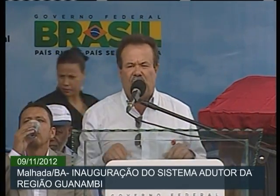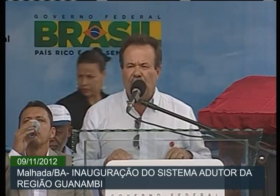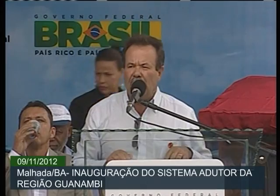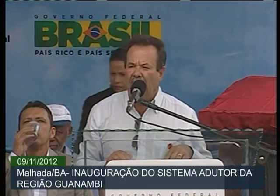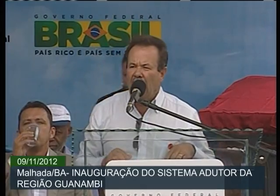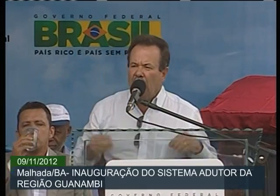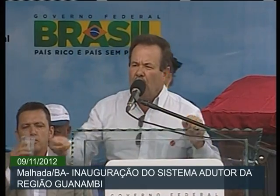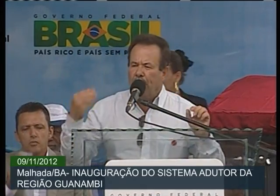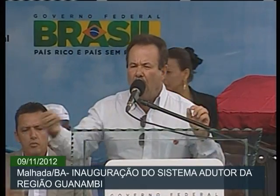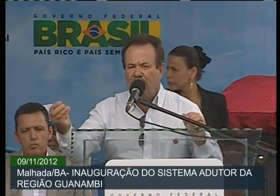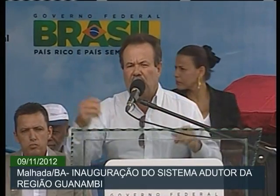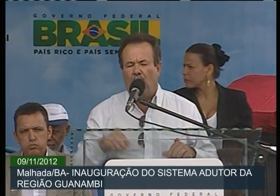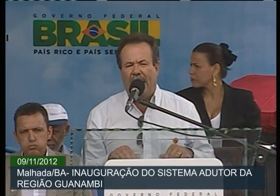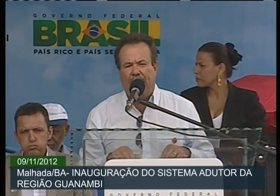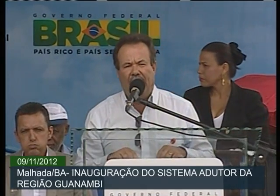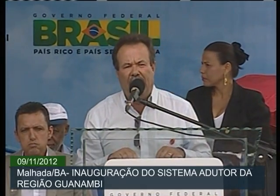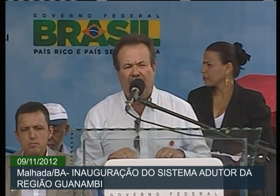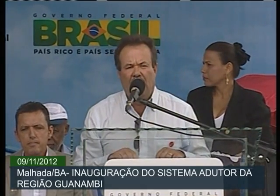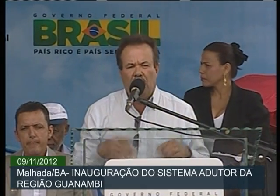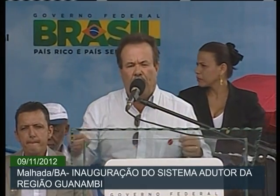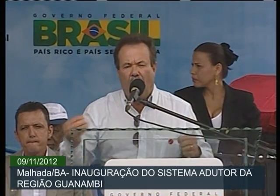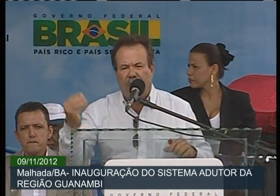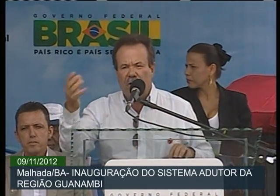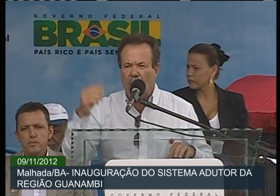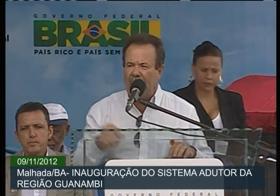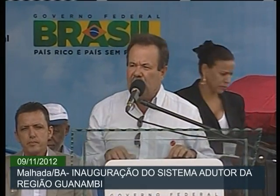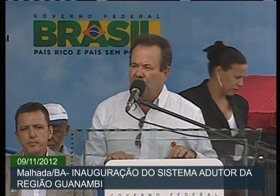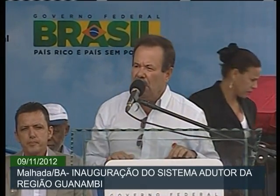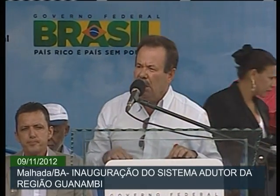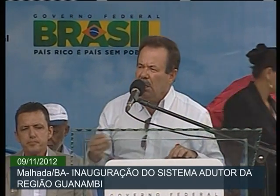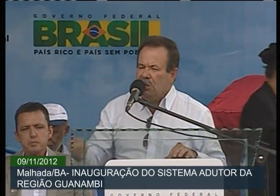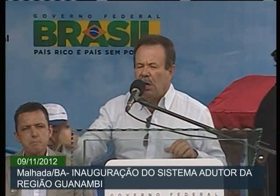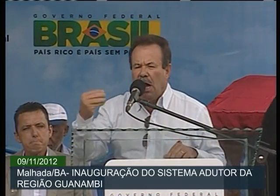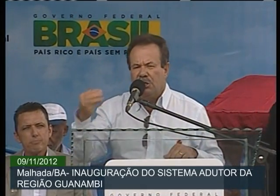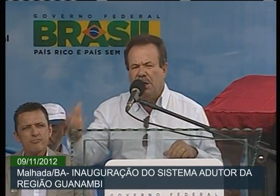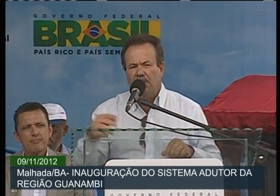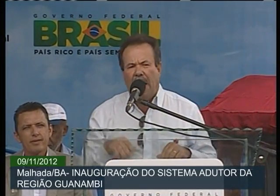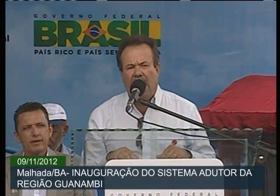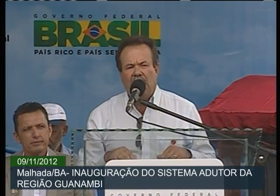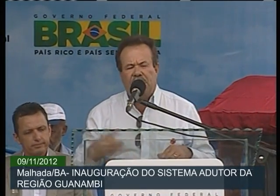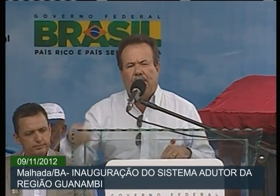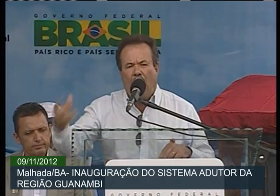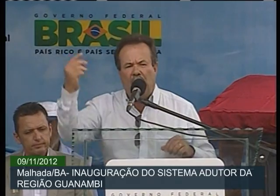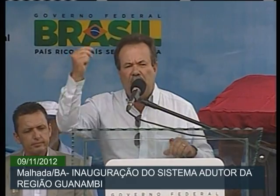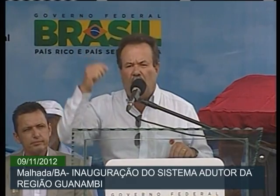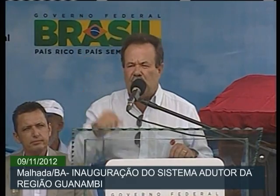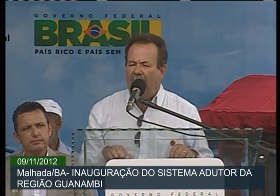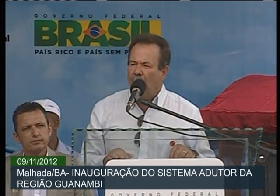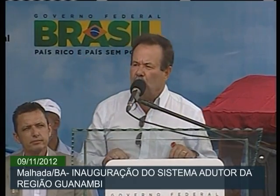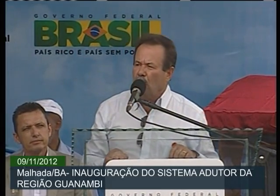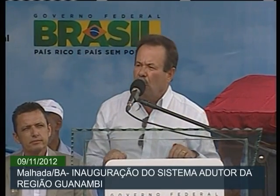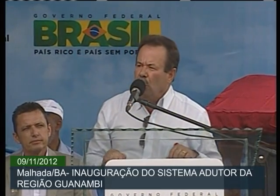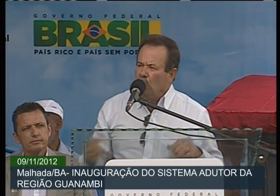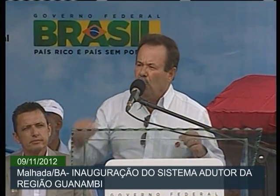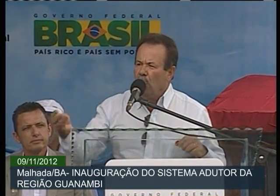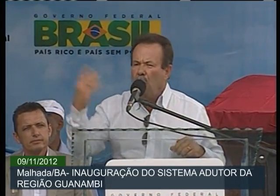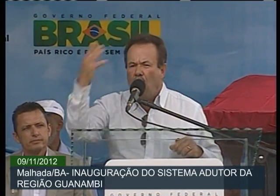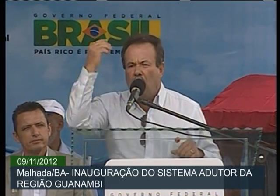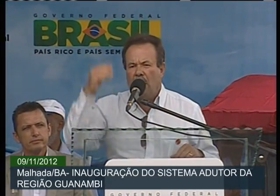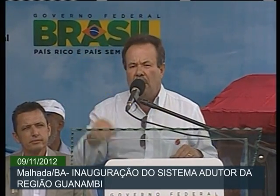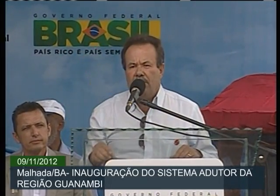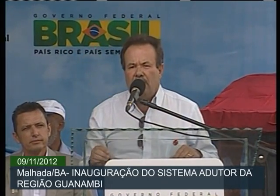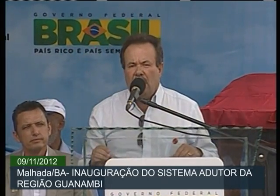de Matina, do povo de Guanambi, do povo de Urandi, de Candiba, de Palma de Monte Alto, do